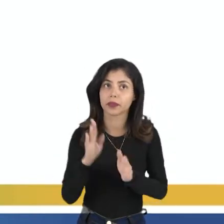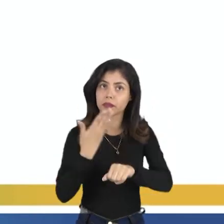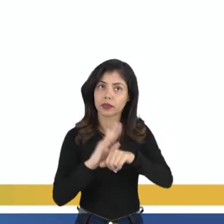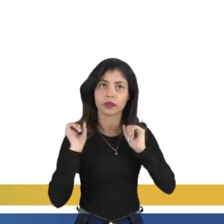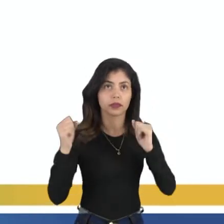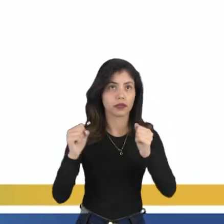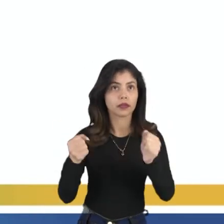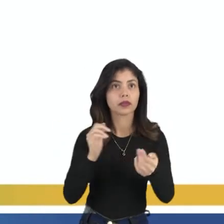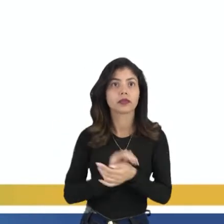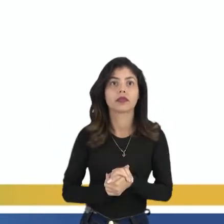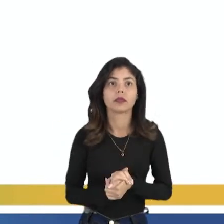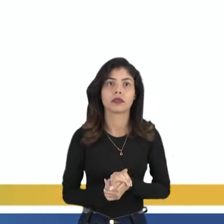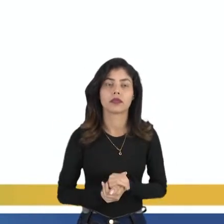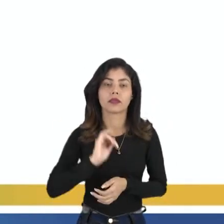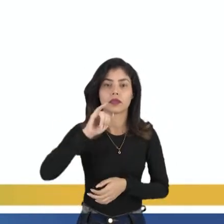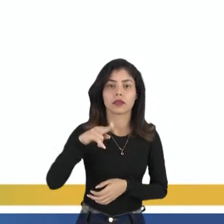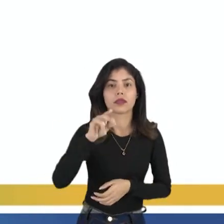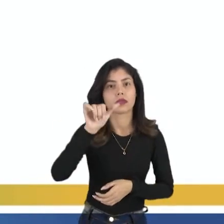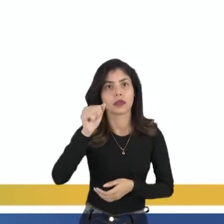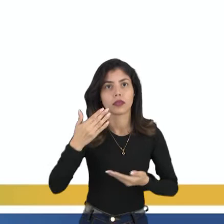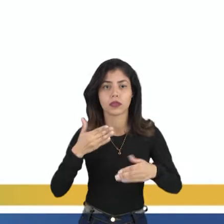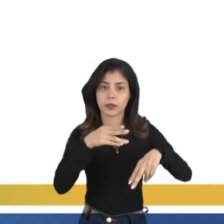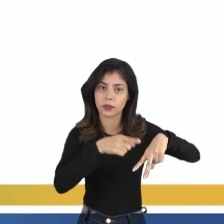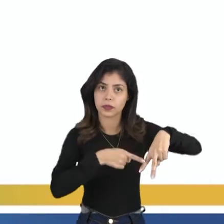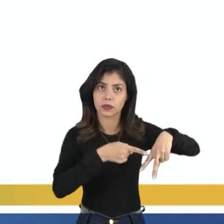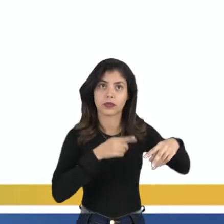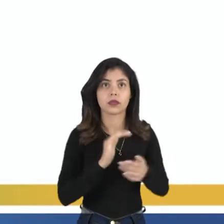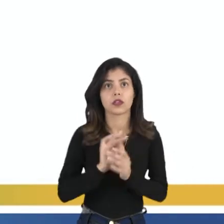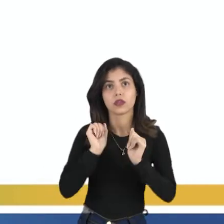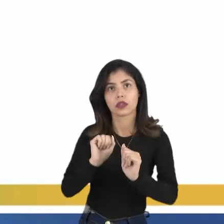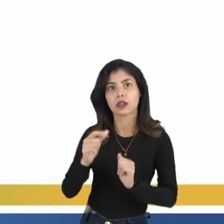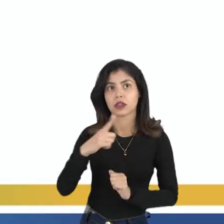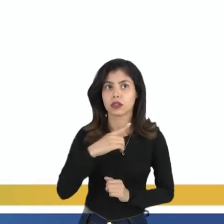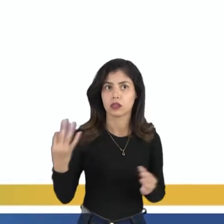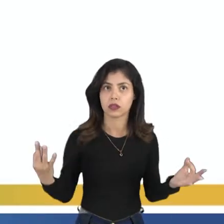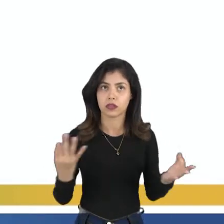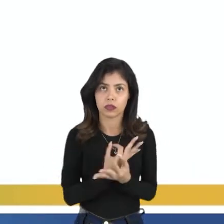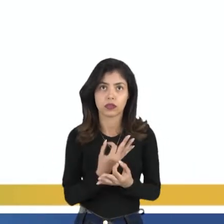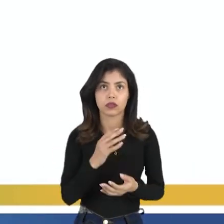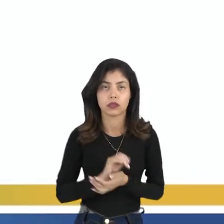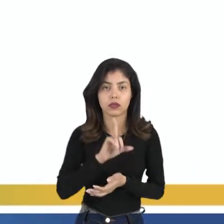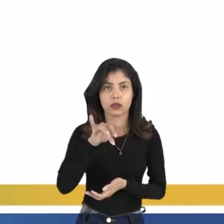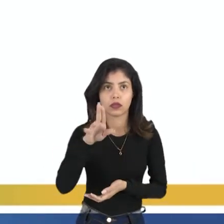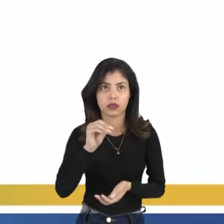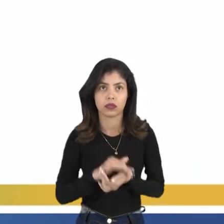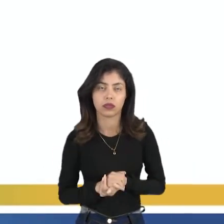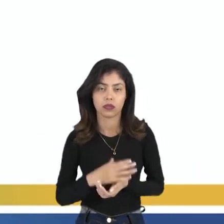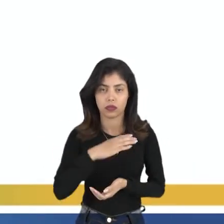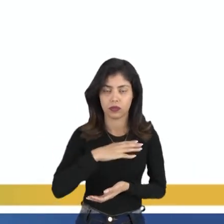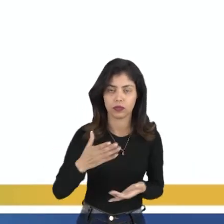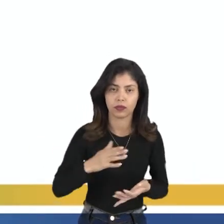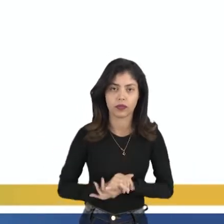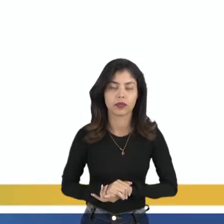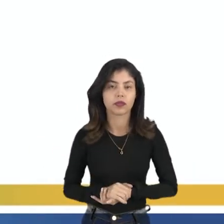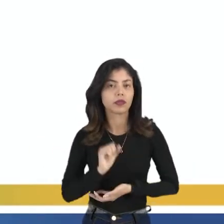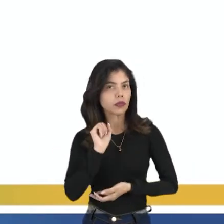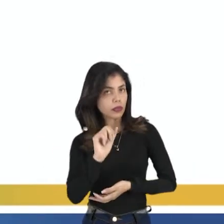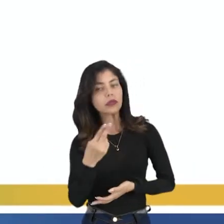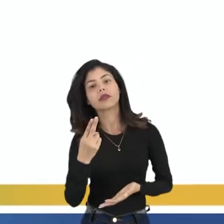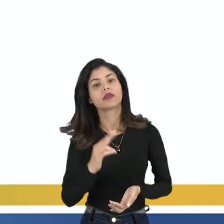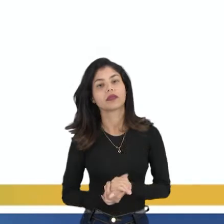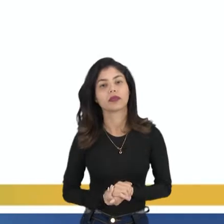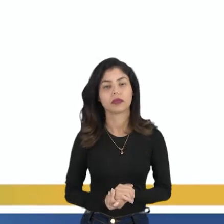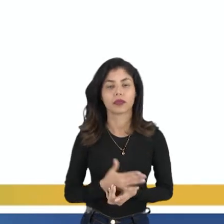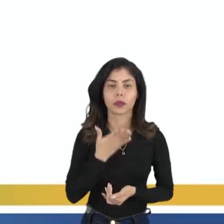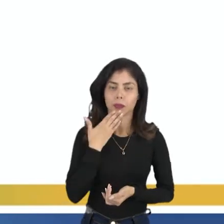para a prática de exercícios e com umas calças jeans você terá um look urbano, ou seja, um look